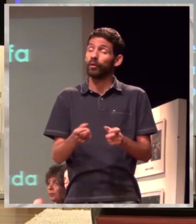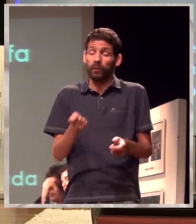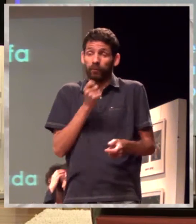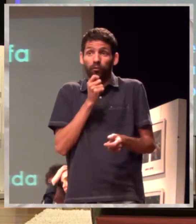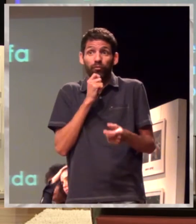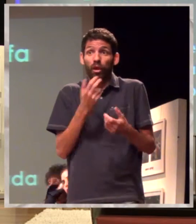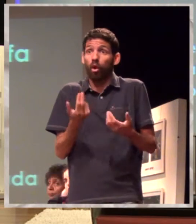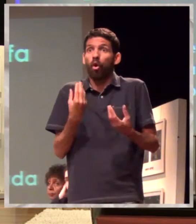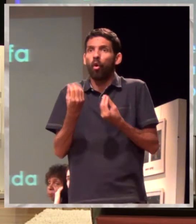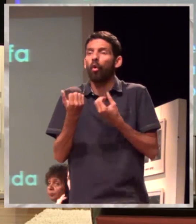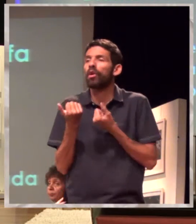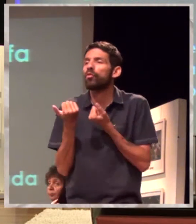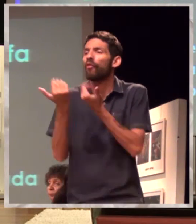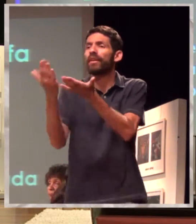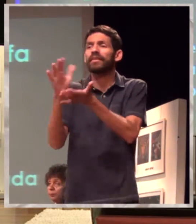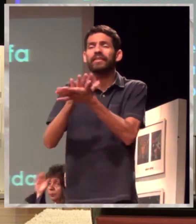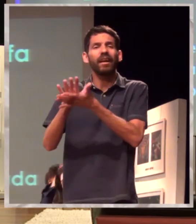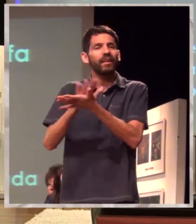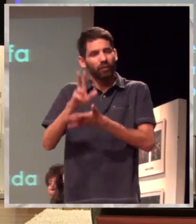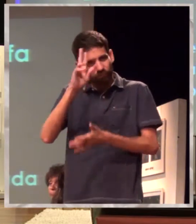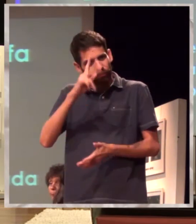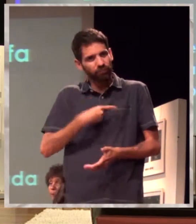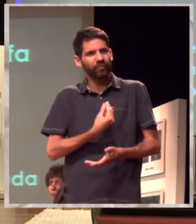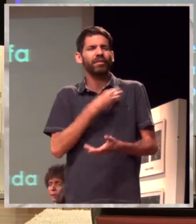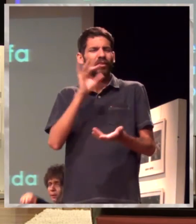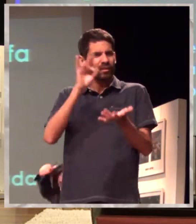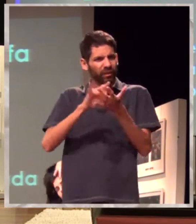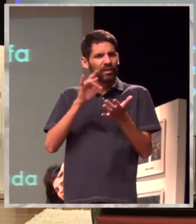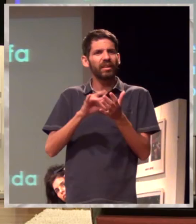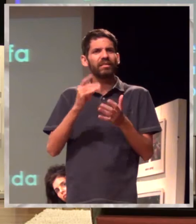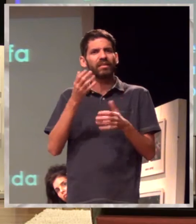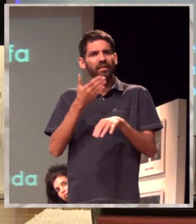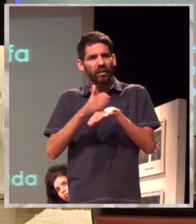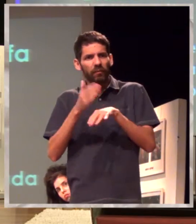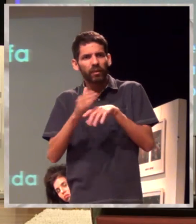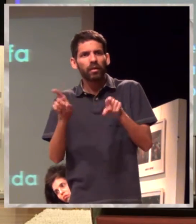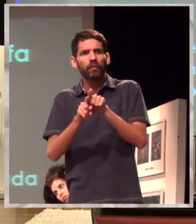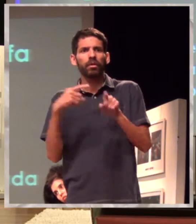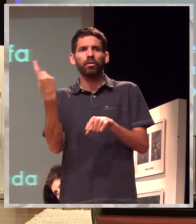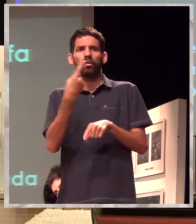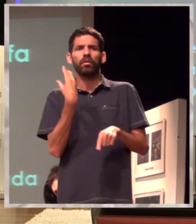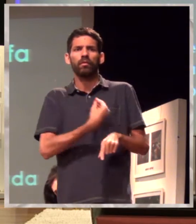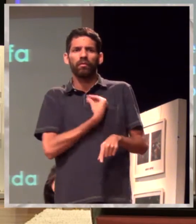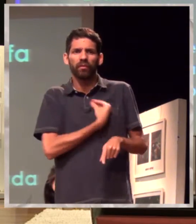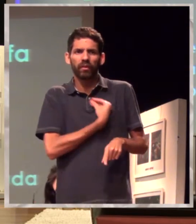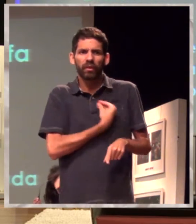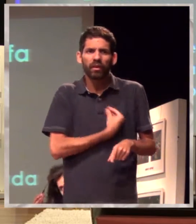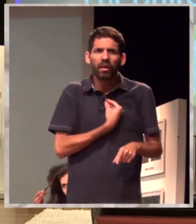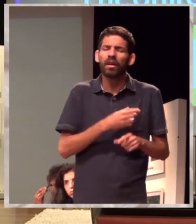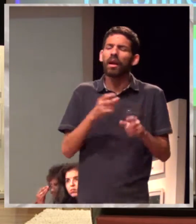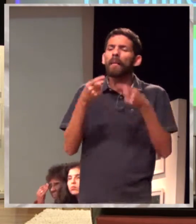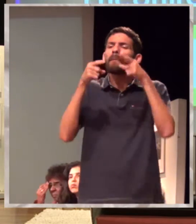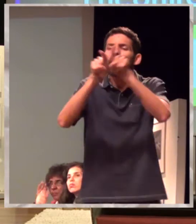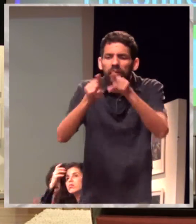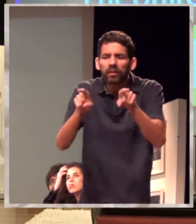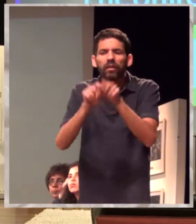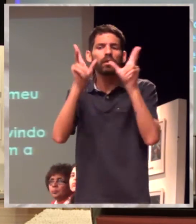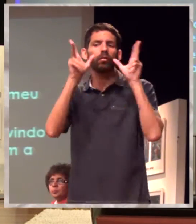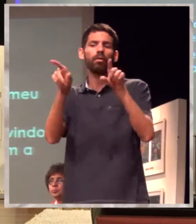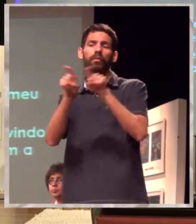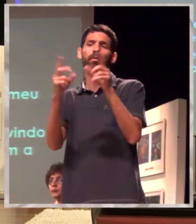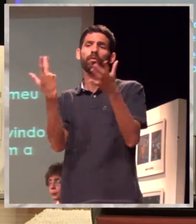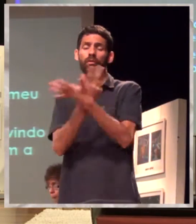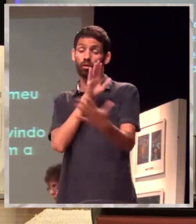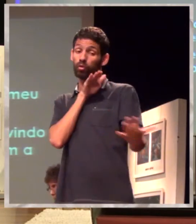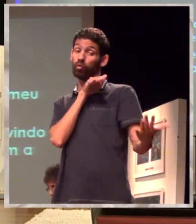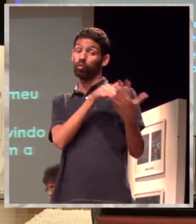não dar para alguém. Então, foi muito interessante esse exercício de se abrir e fazer parceria nesse nível também. E